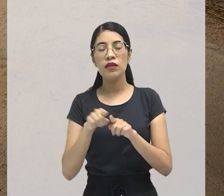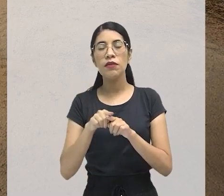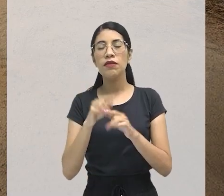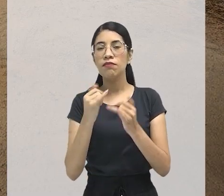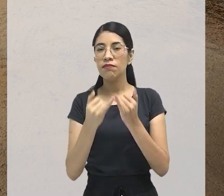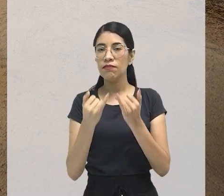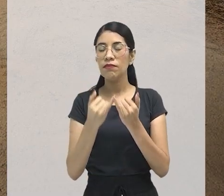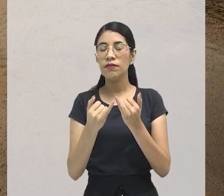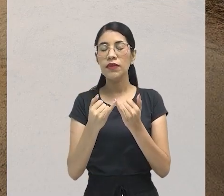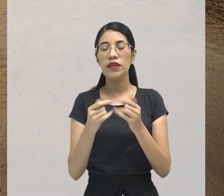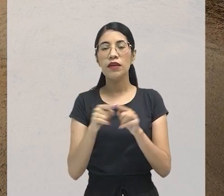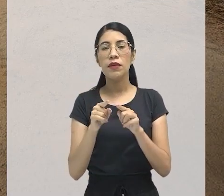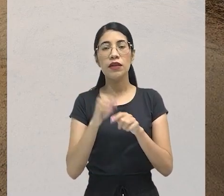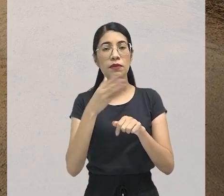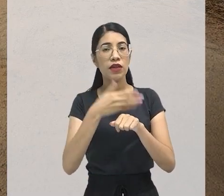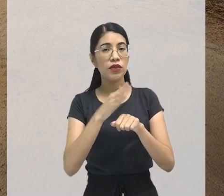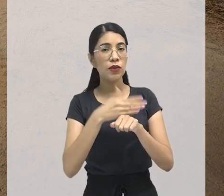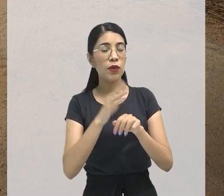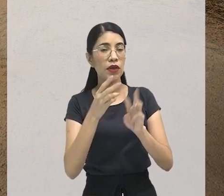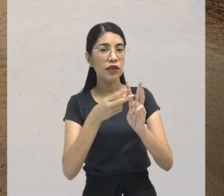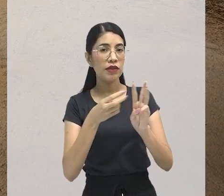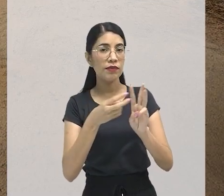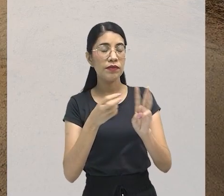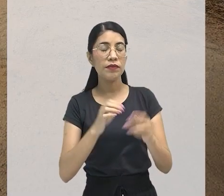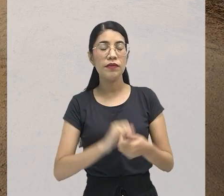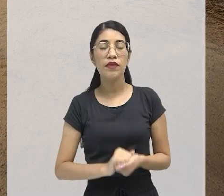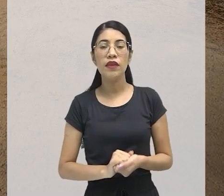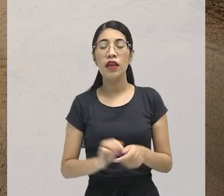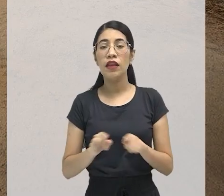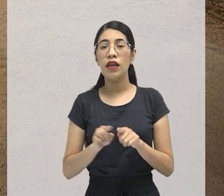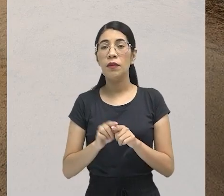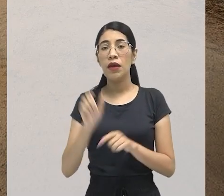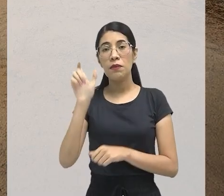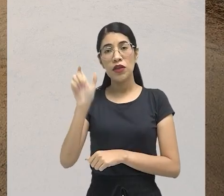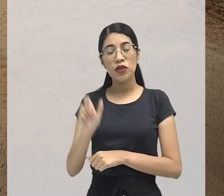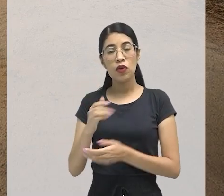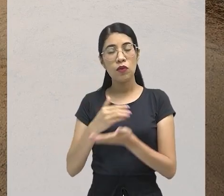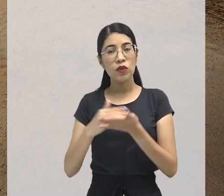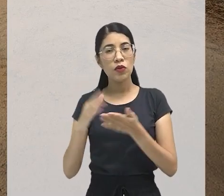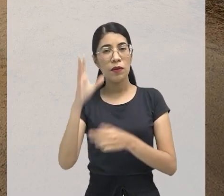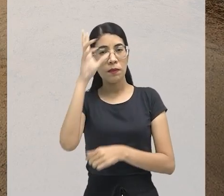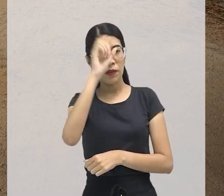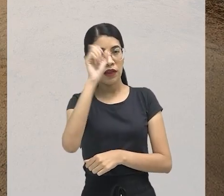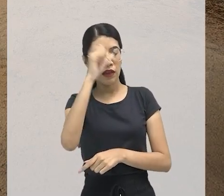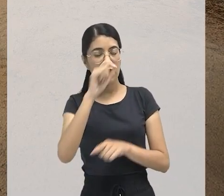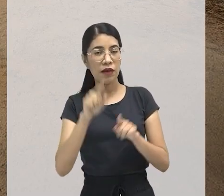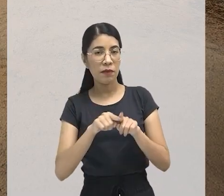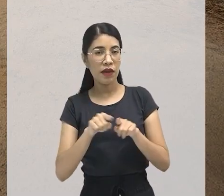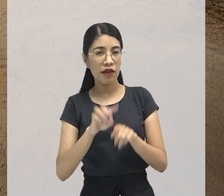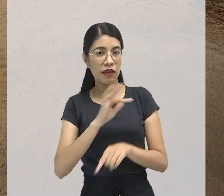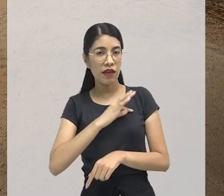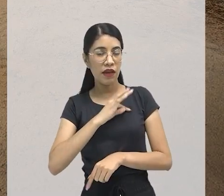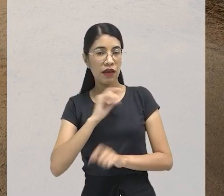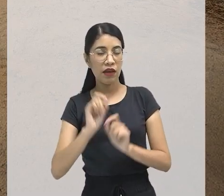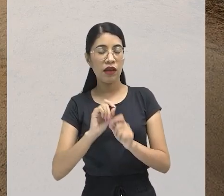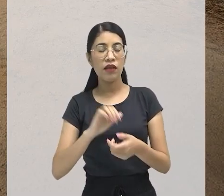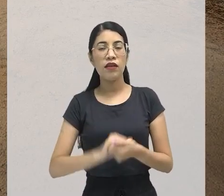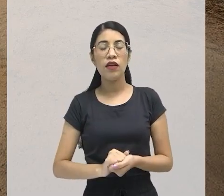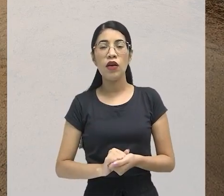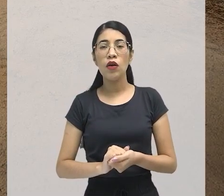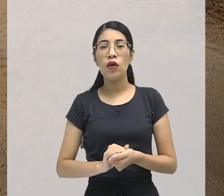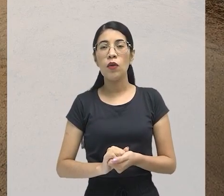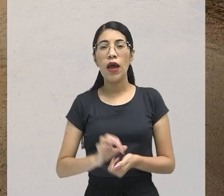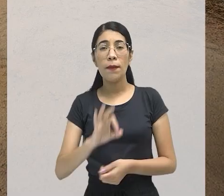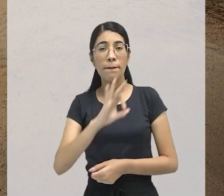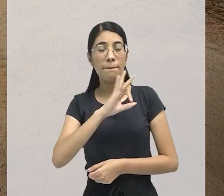Então, ele foi um. Também, quem começou a praticar para aprender a técnica do Uka-Uka, né, foram os